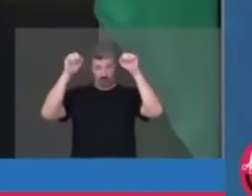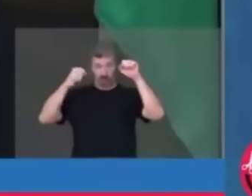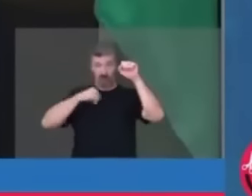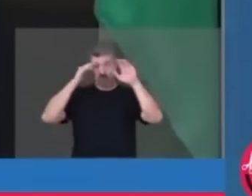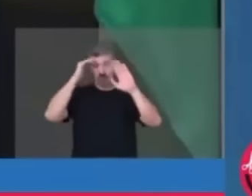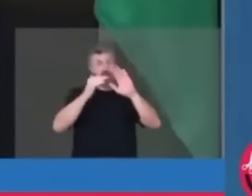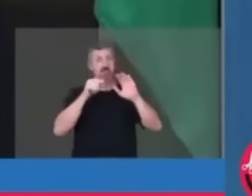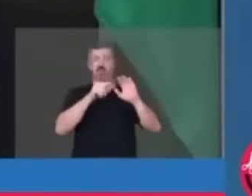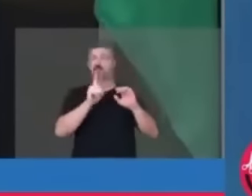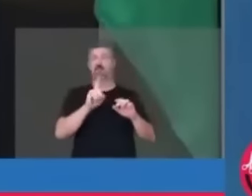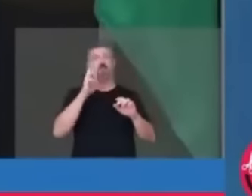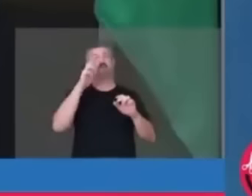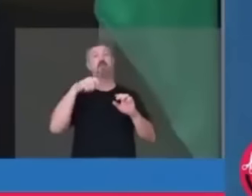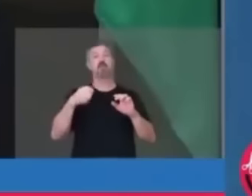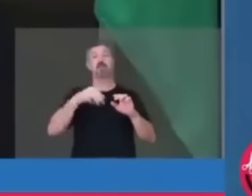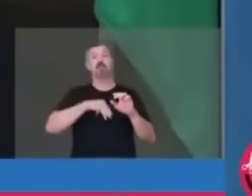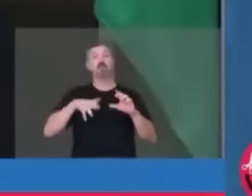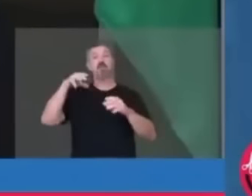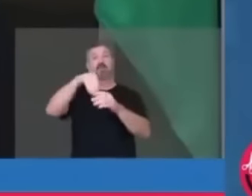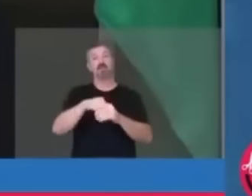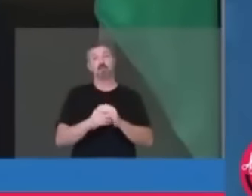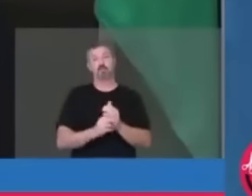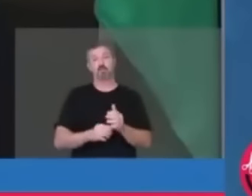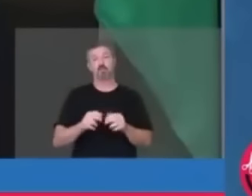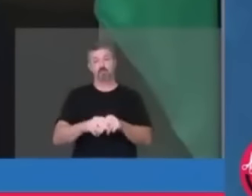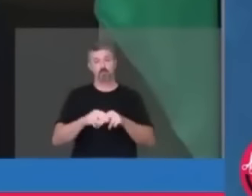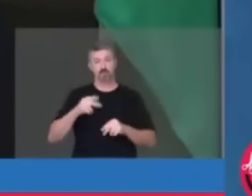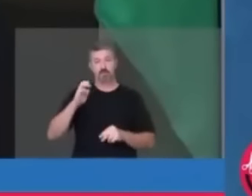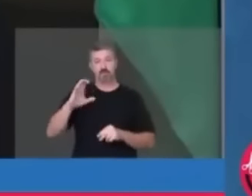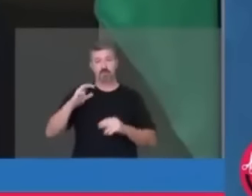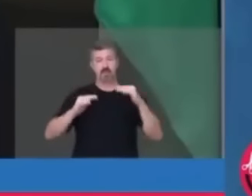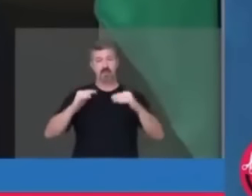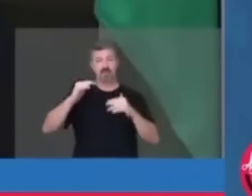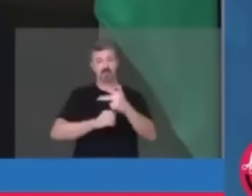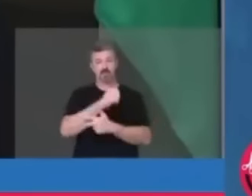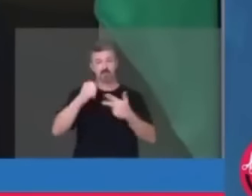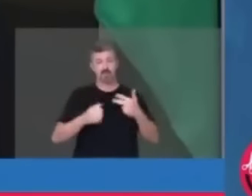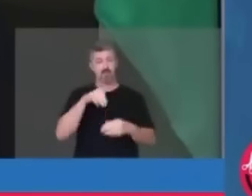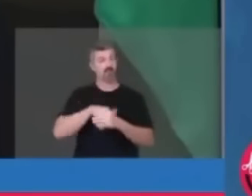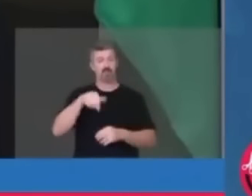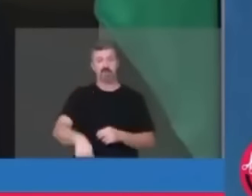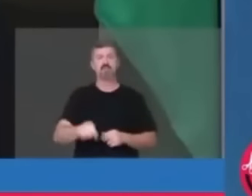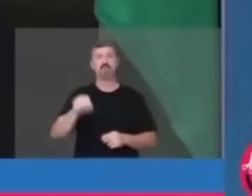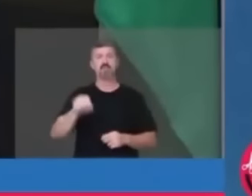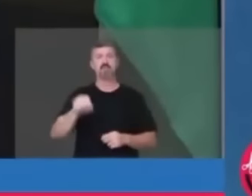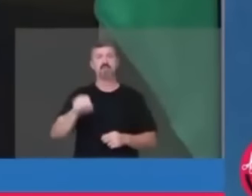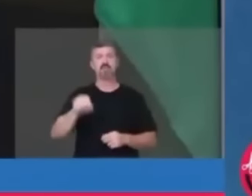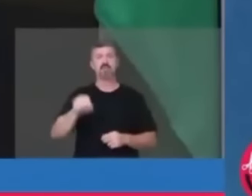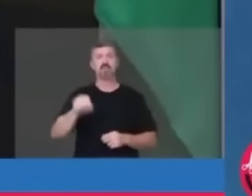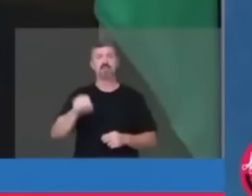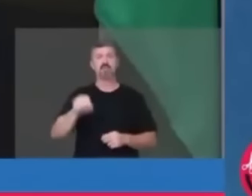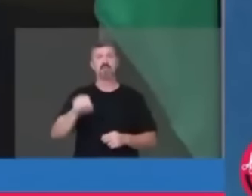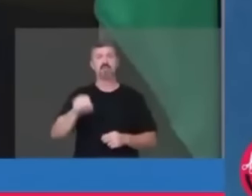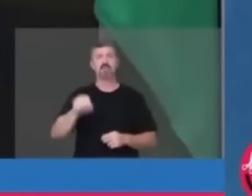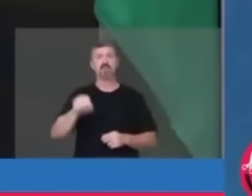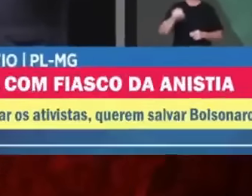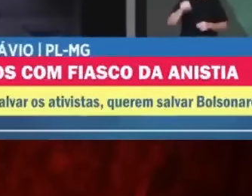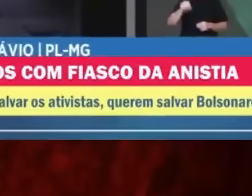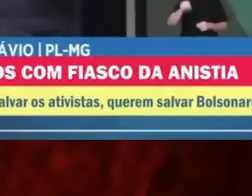desrespeitada por decisões inconstitucionais por isso a nossa PEC do equilíbrio entre poderes tem que ser votada por para concluir